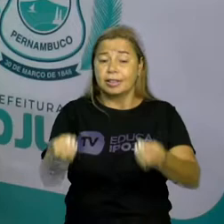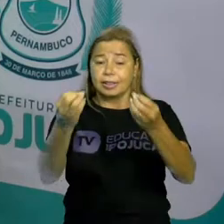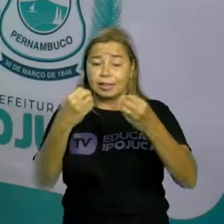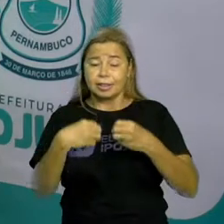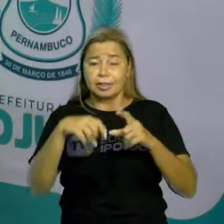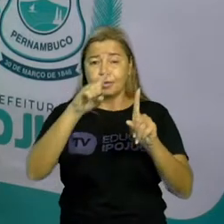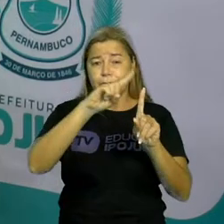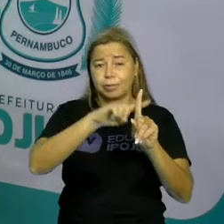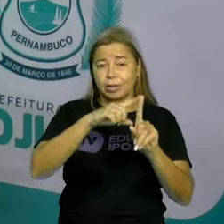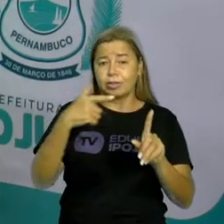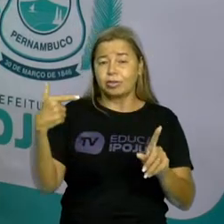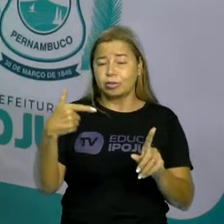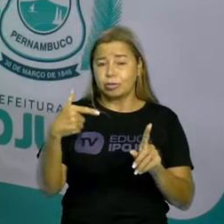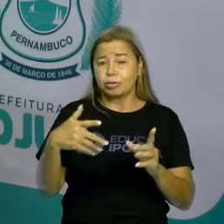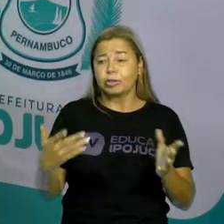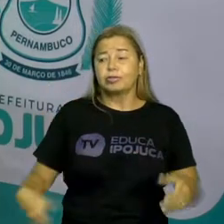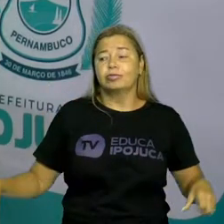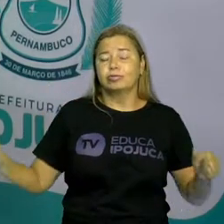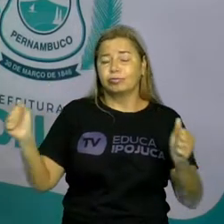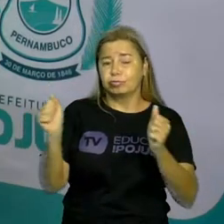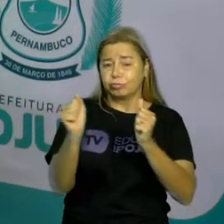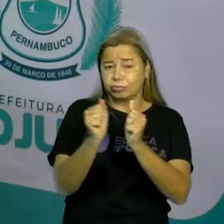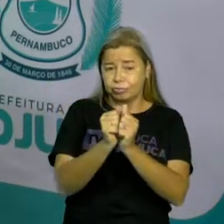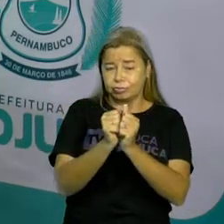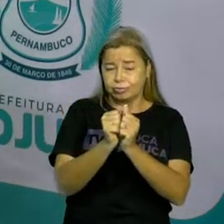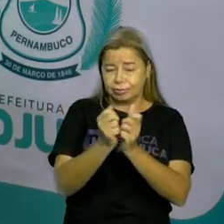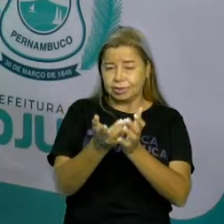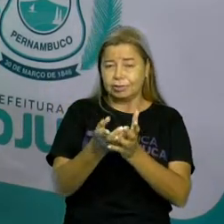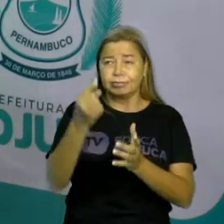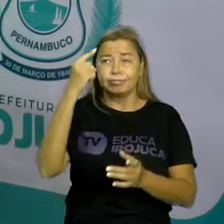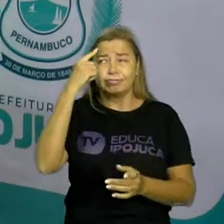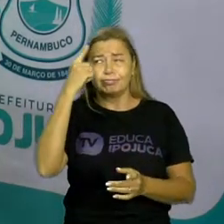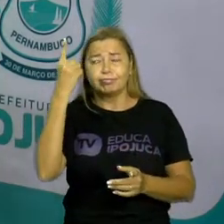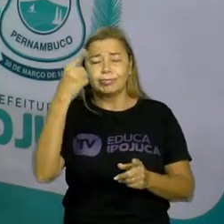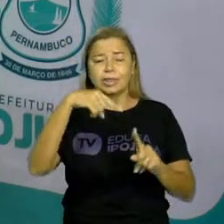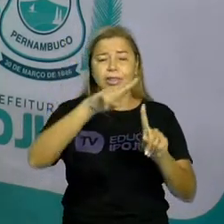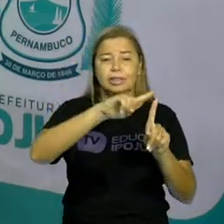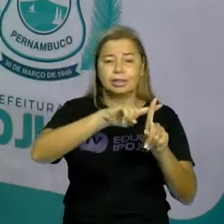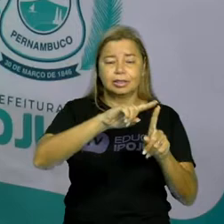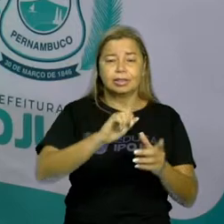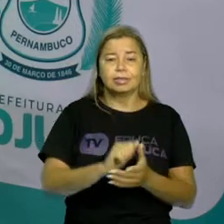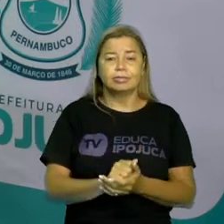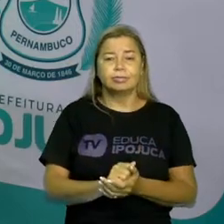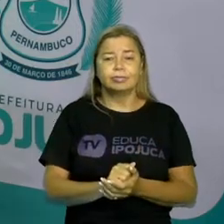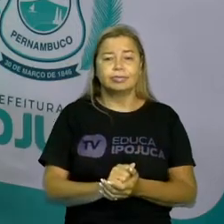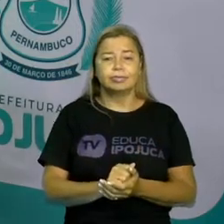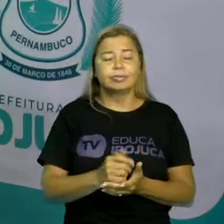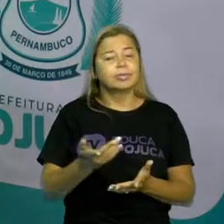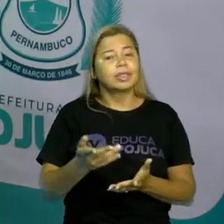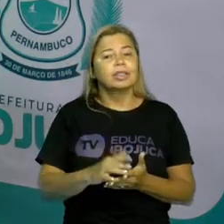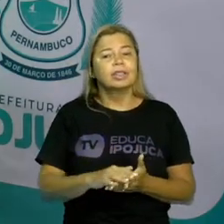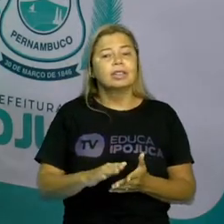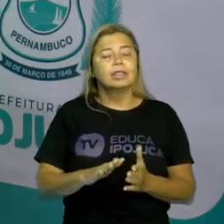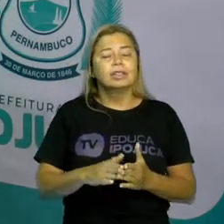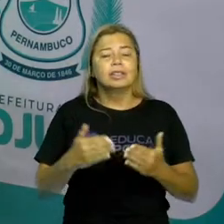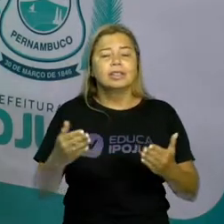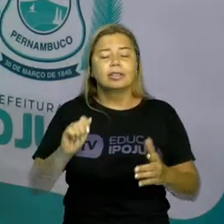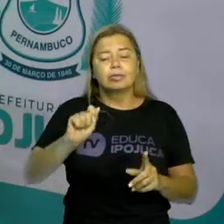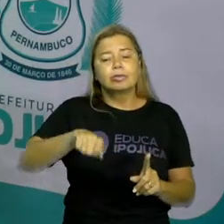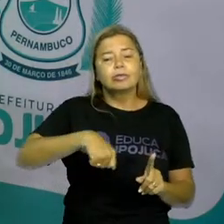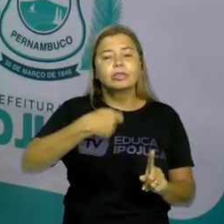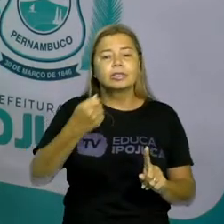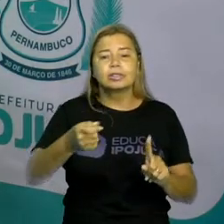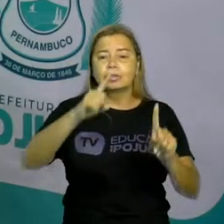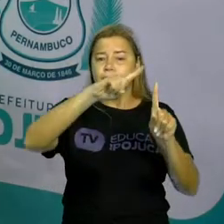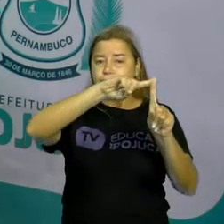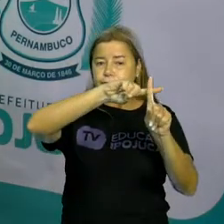de adição. Então, isso são tudo ideias de adição. O sinal da adição, como a professora já falou, é uma cruz,